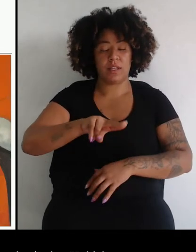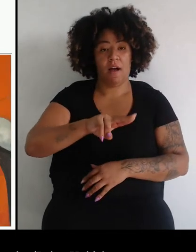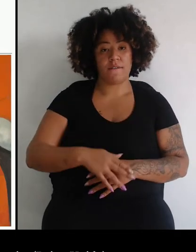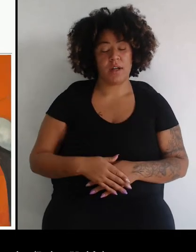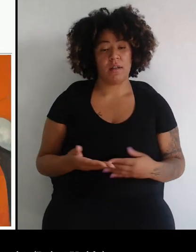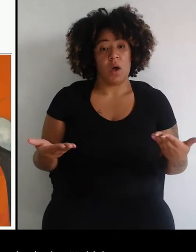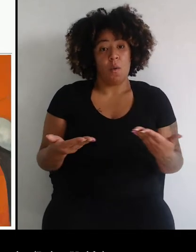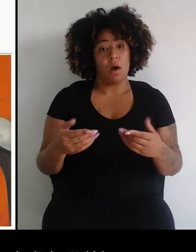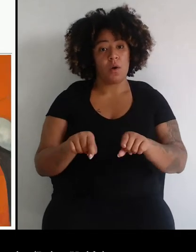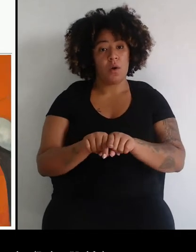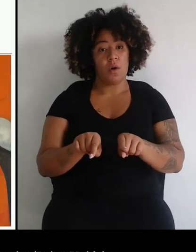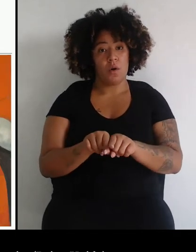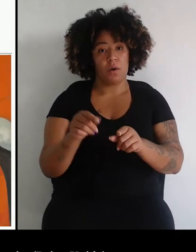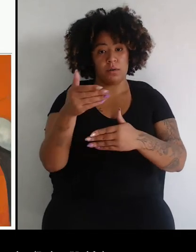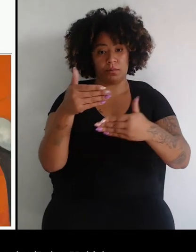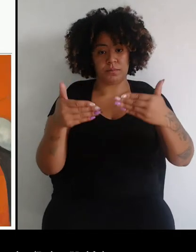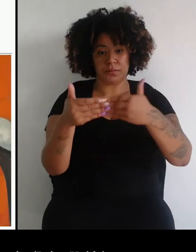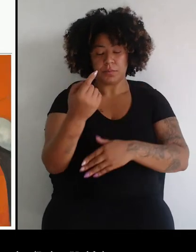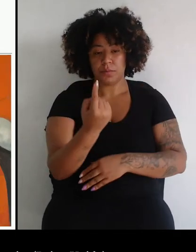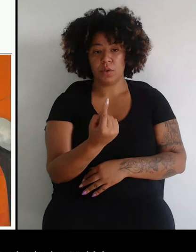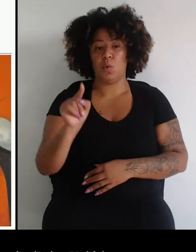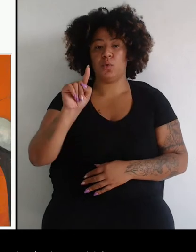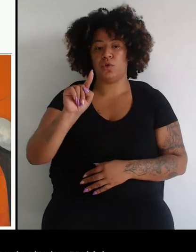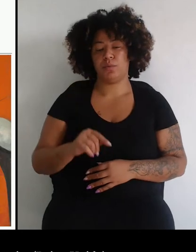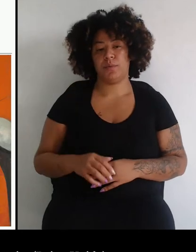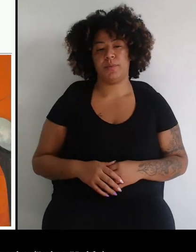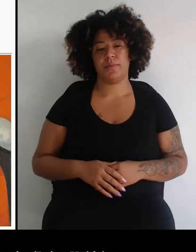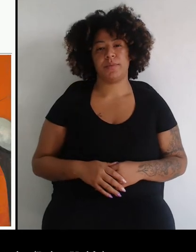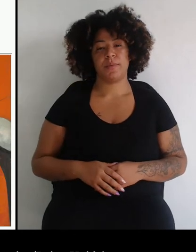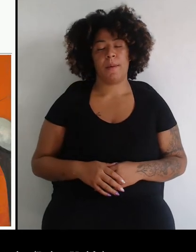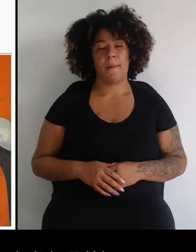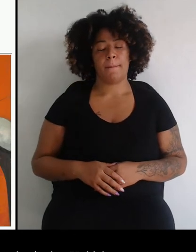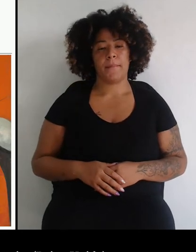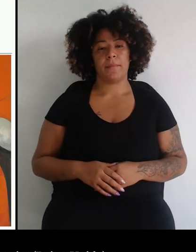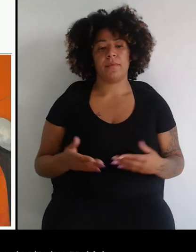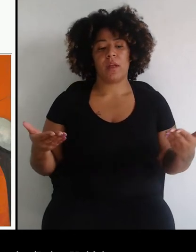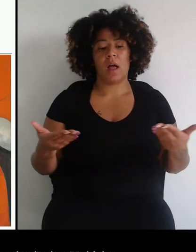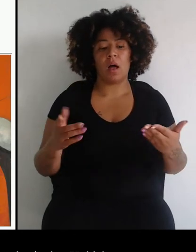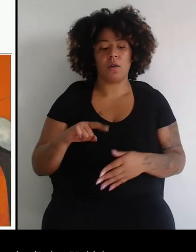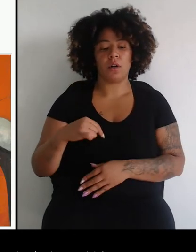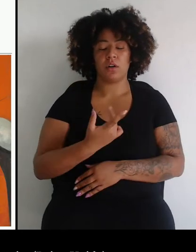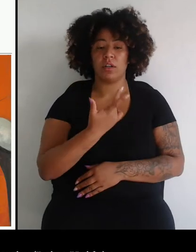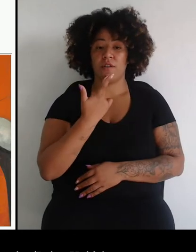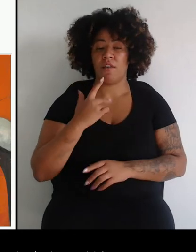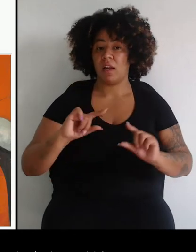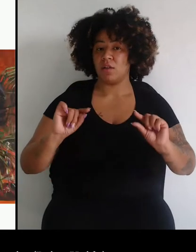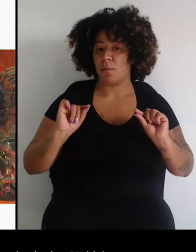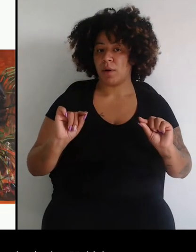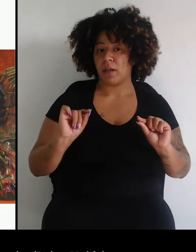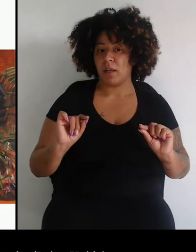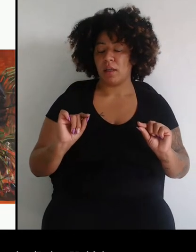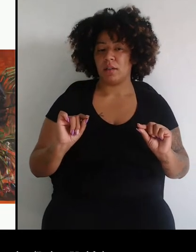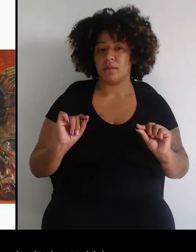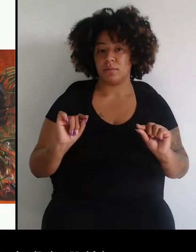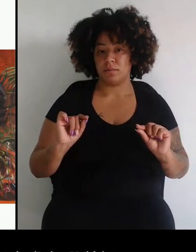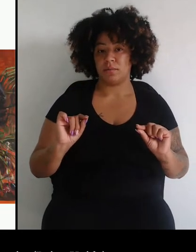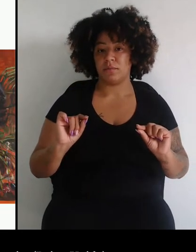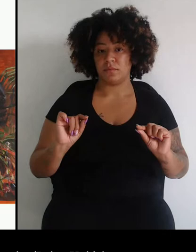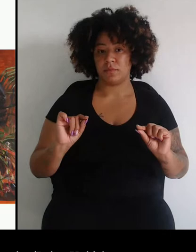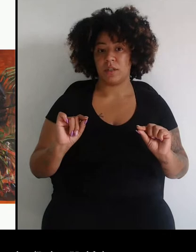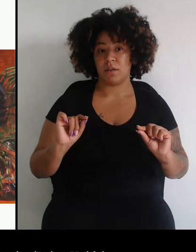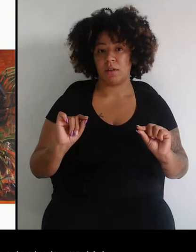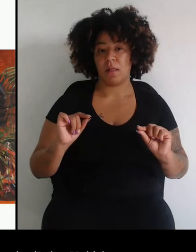pelos últimos slides agora nós falamos sobre o que está sobre o crucifixo